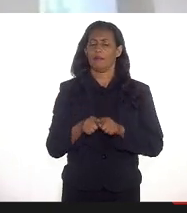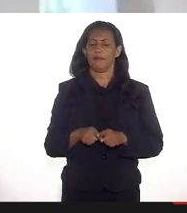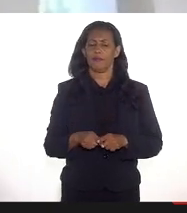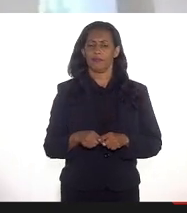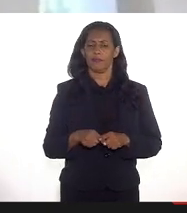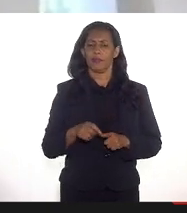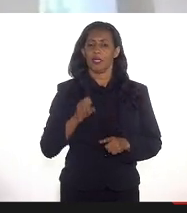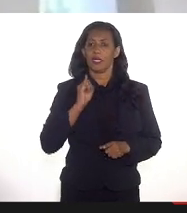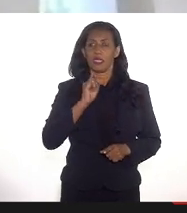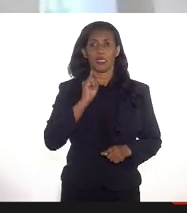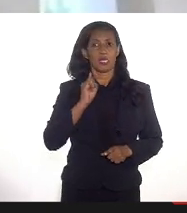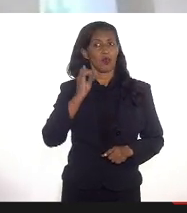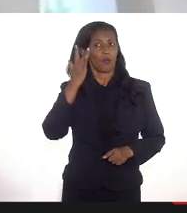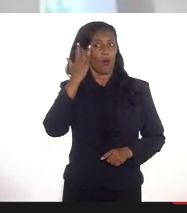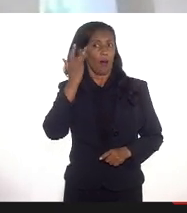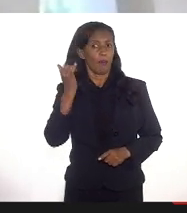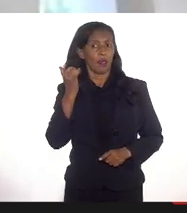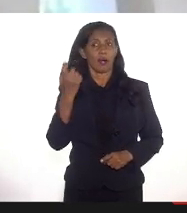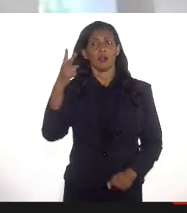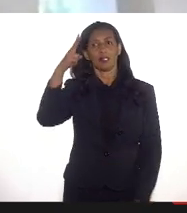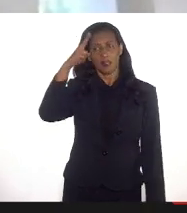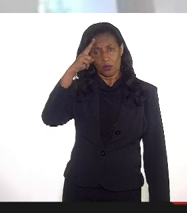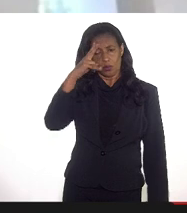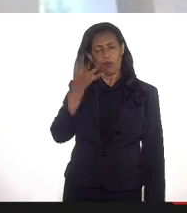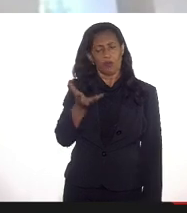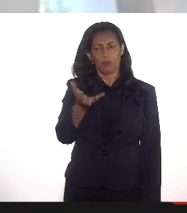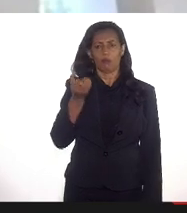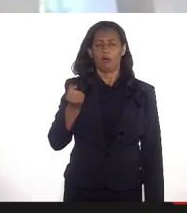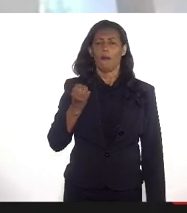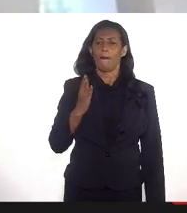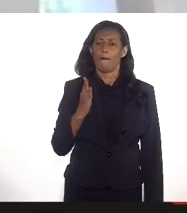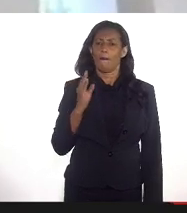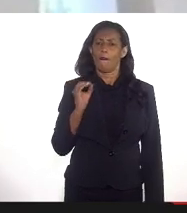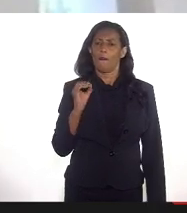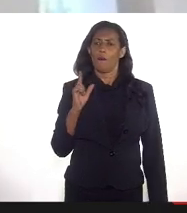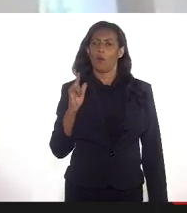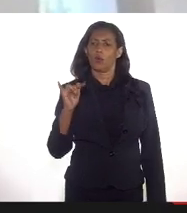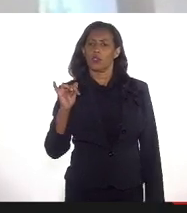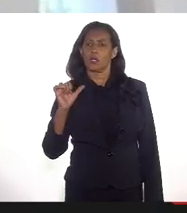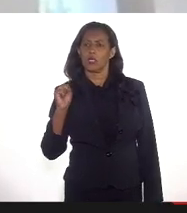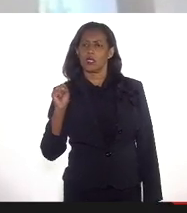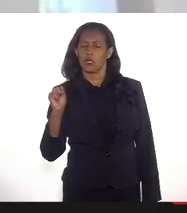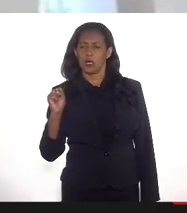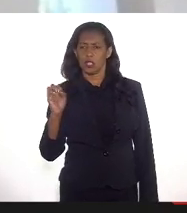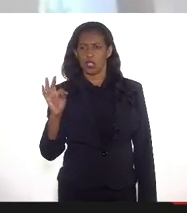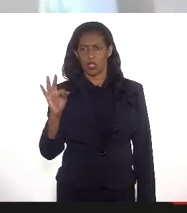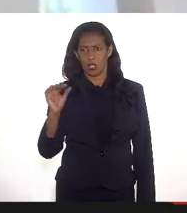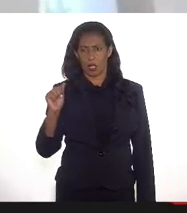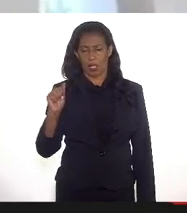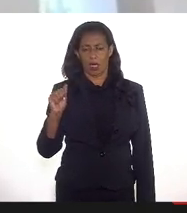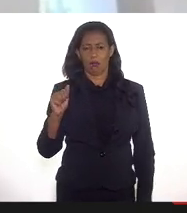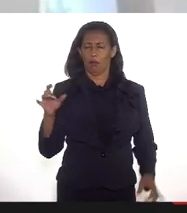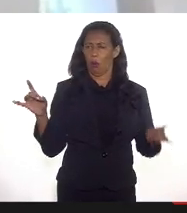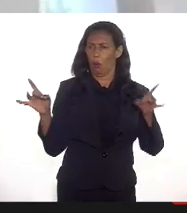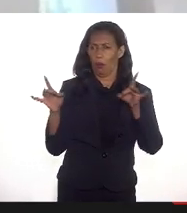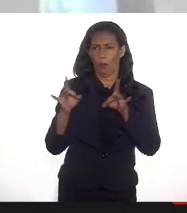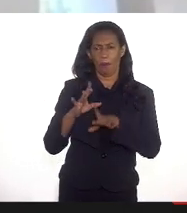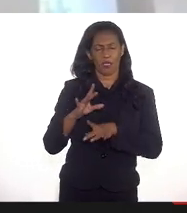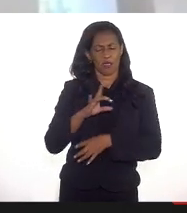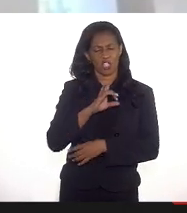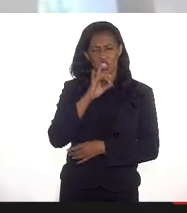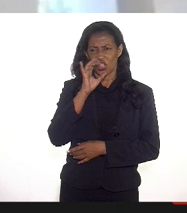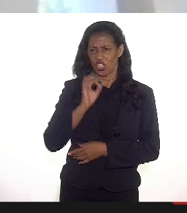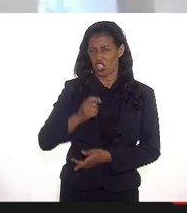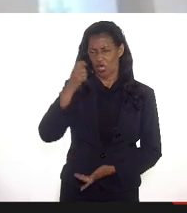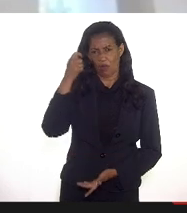devem receber na segunda-feira. Tá? Então, os bolsistas hoje passam a estar completamente em dia. É